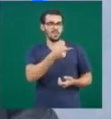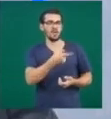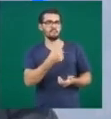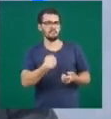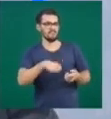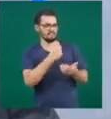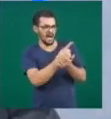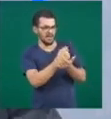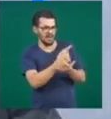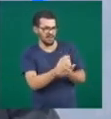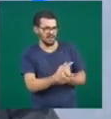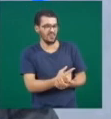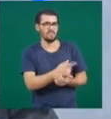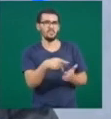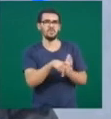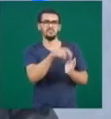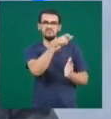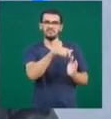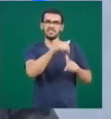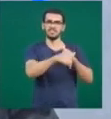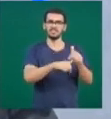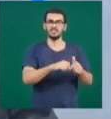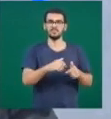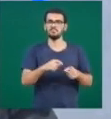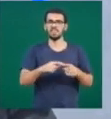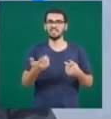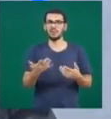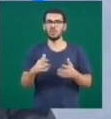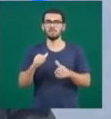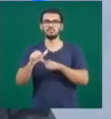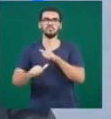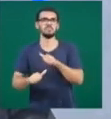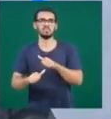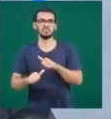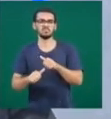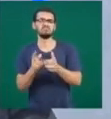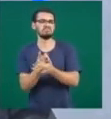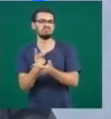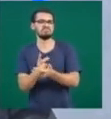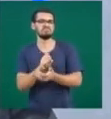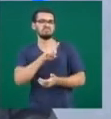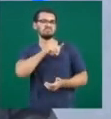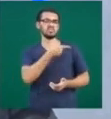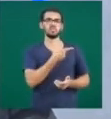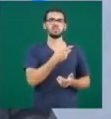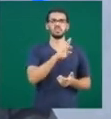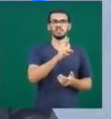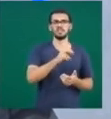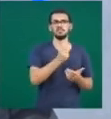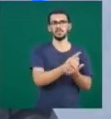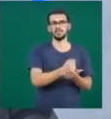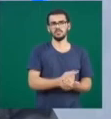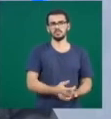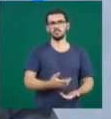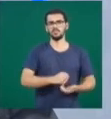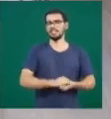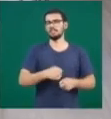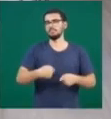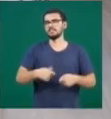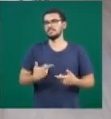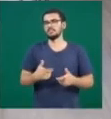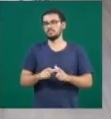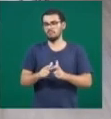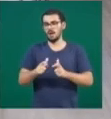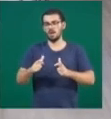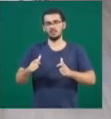mesmos R$1.000. Então, eu não vejo aí, né, que uma possibilidade de se aumentar o número de empregados dentro de uma empresa. Na